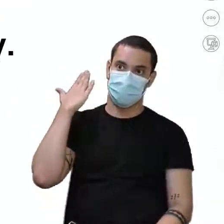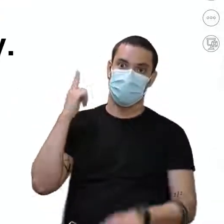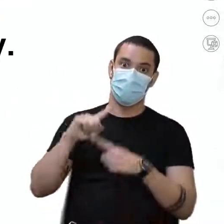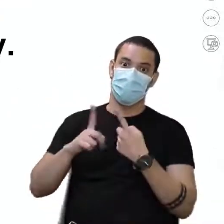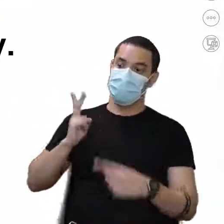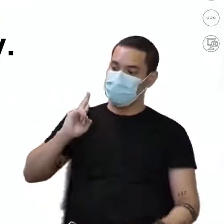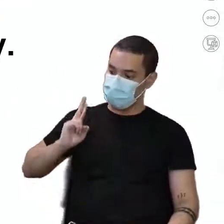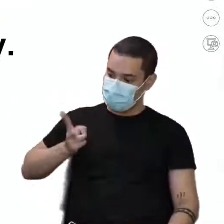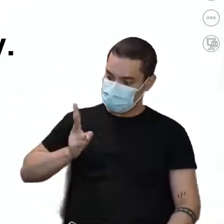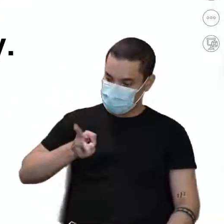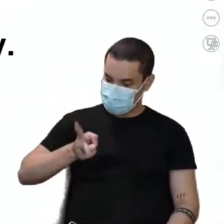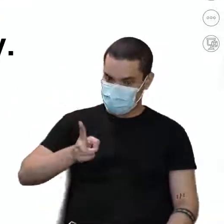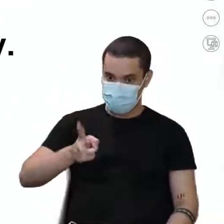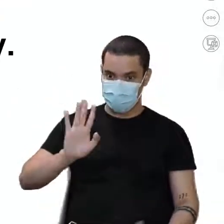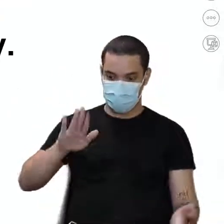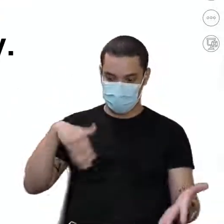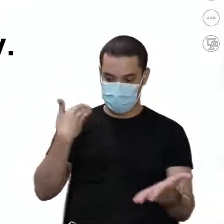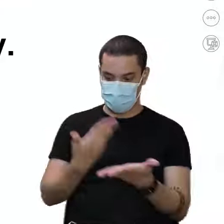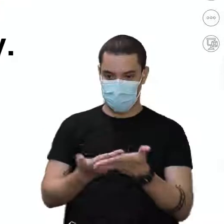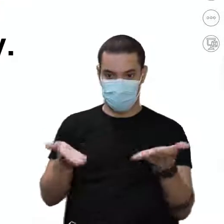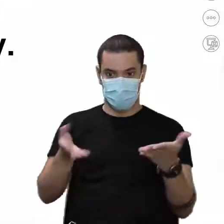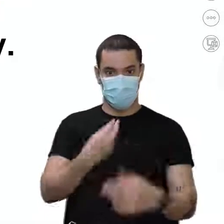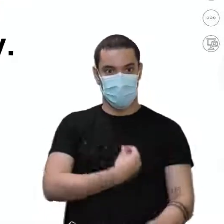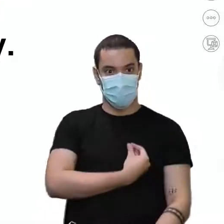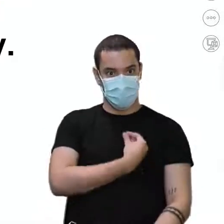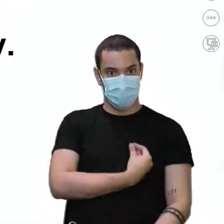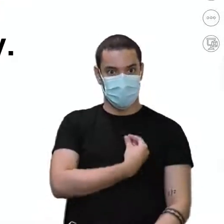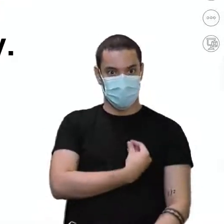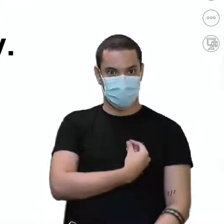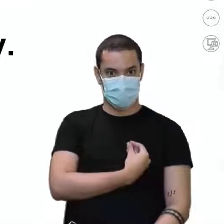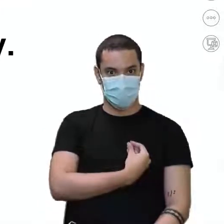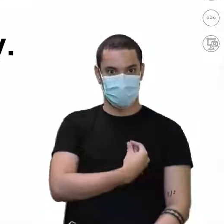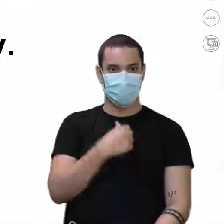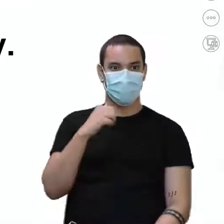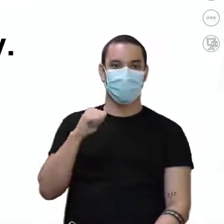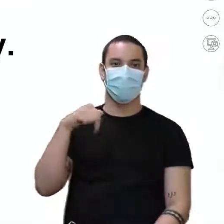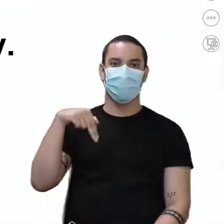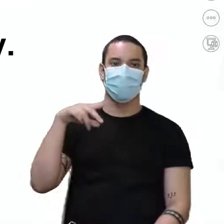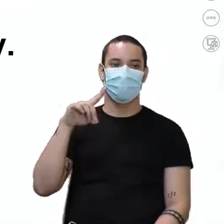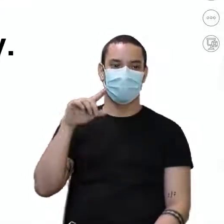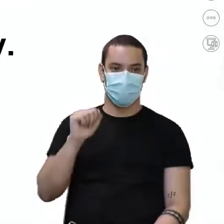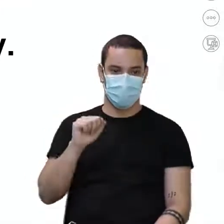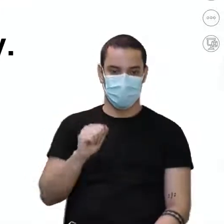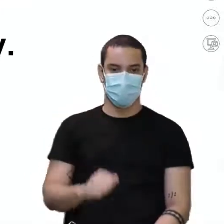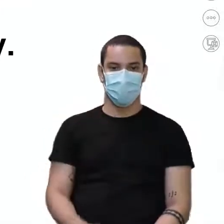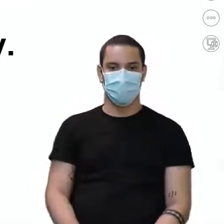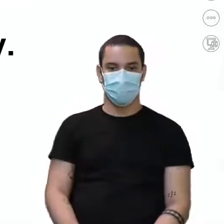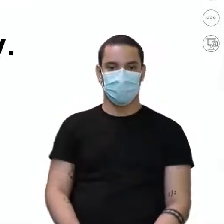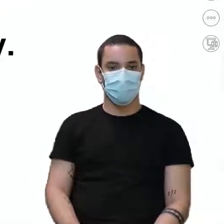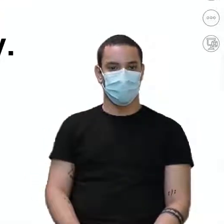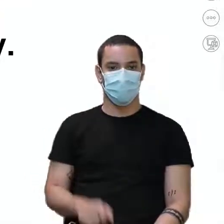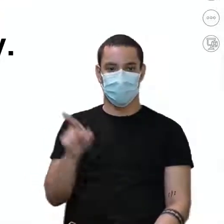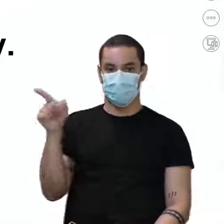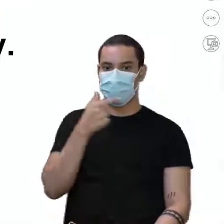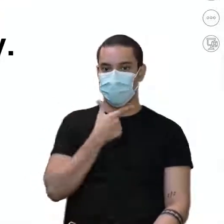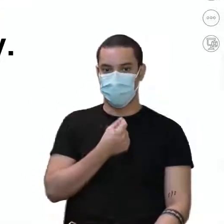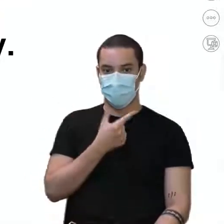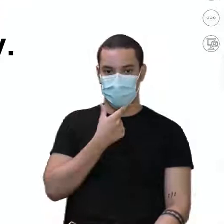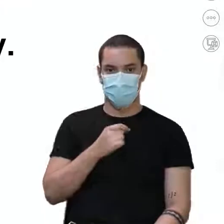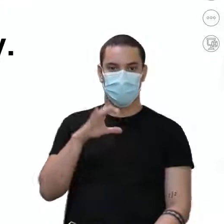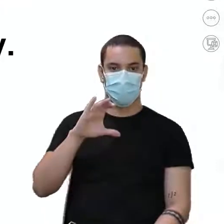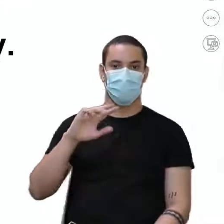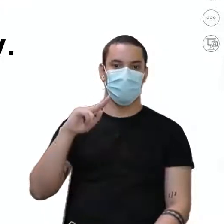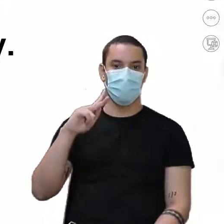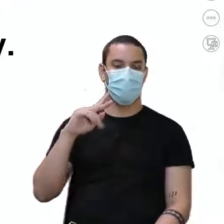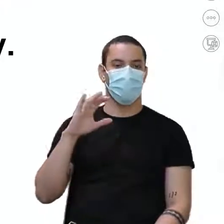sua importância no presente, ela anda acontecendo, a gente fala desse jeito. Chris, que é esse boy aqui,